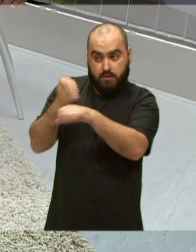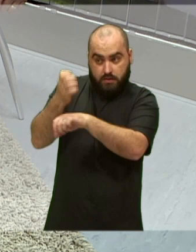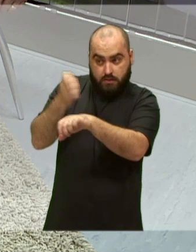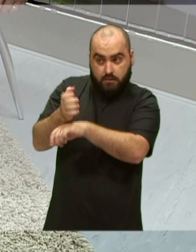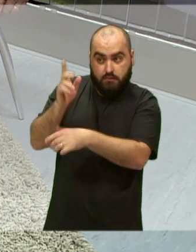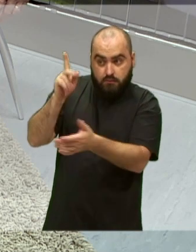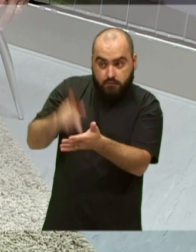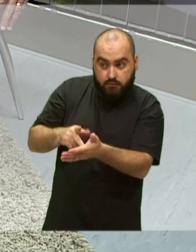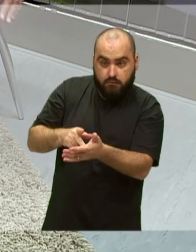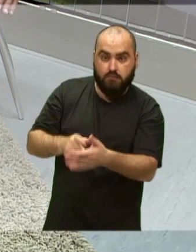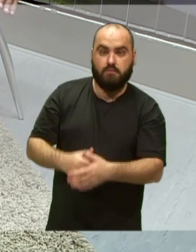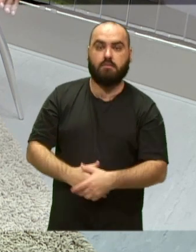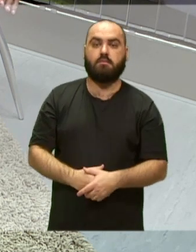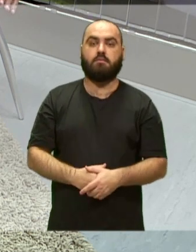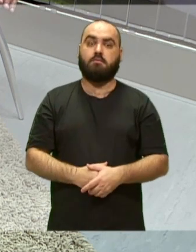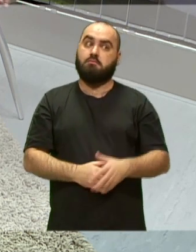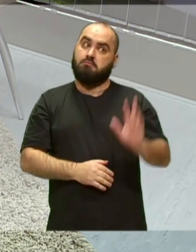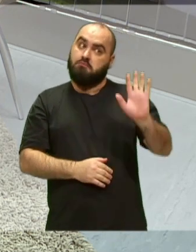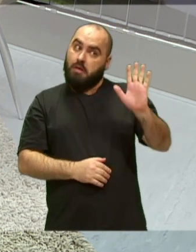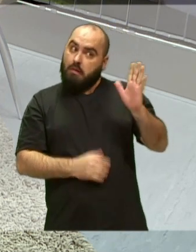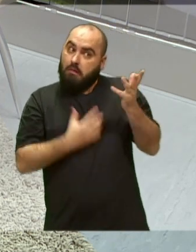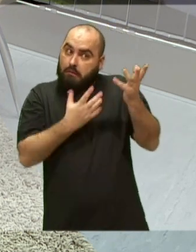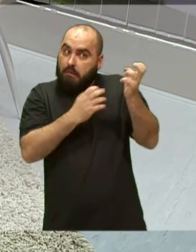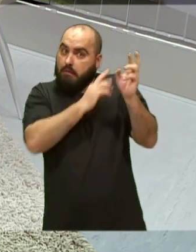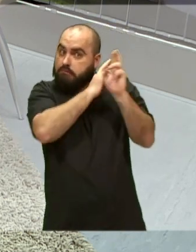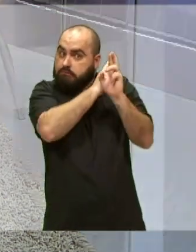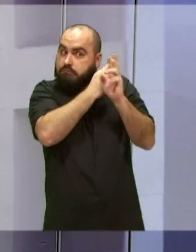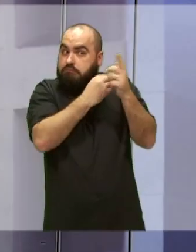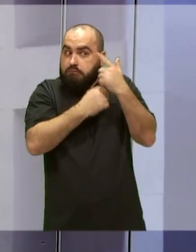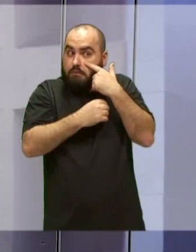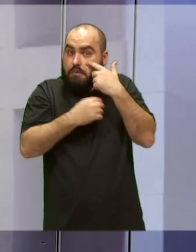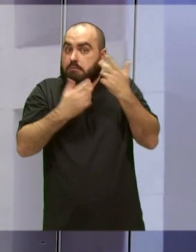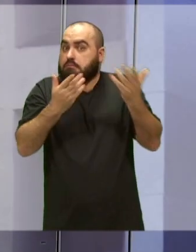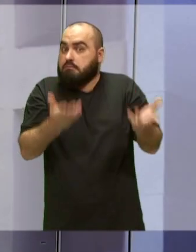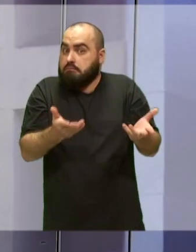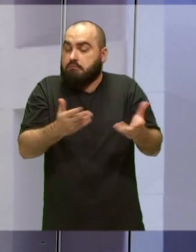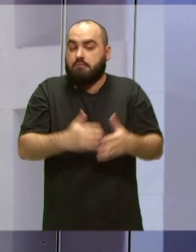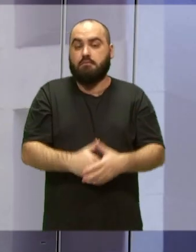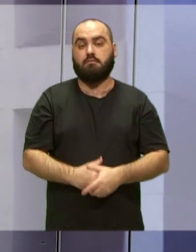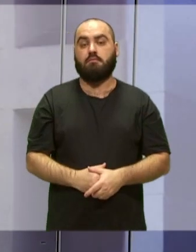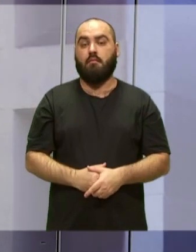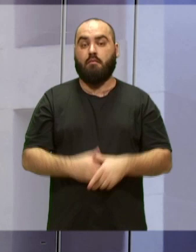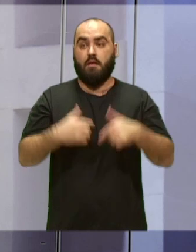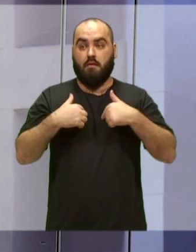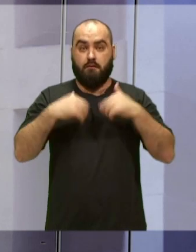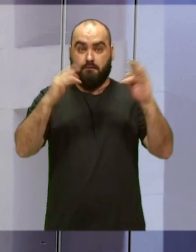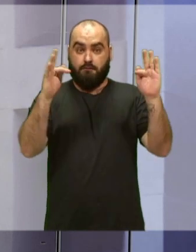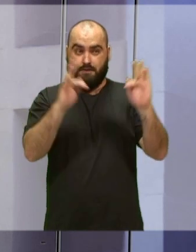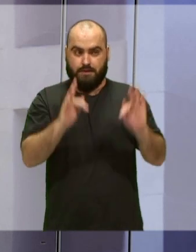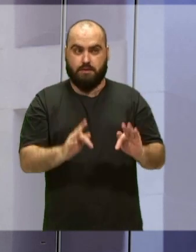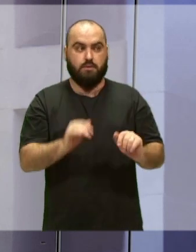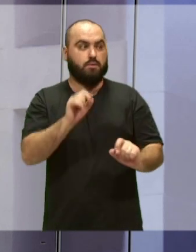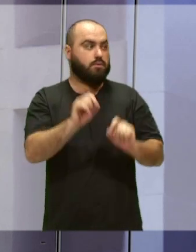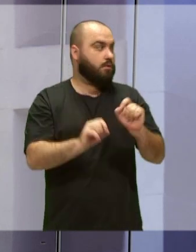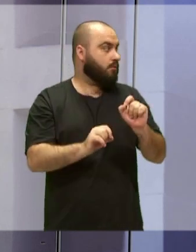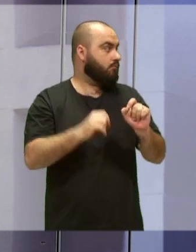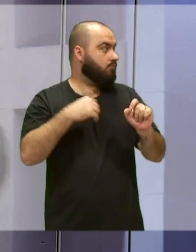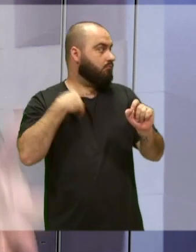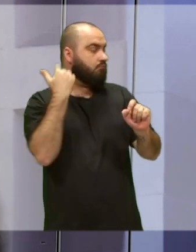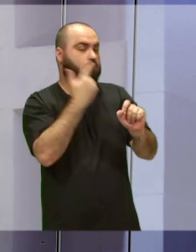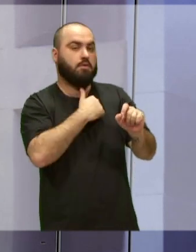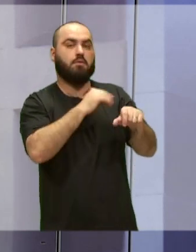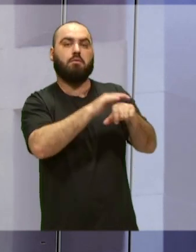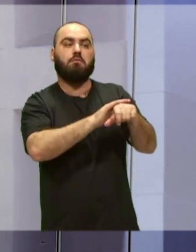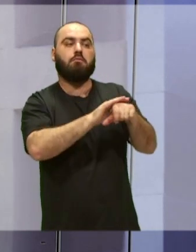suplementar é uma expectativa né Maurício e assim ó eu fico feliz até quando se fala que e é um